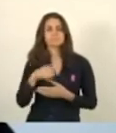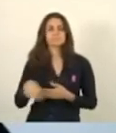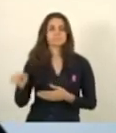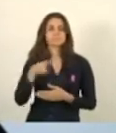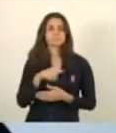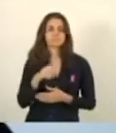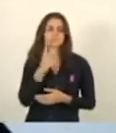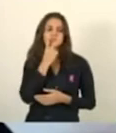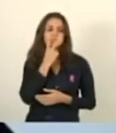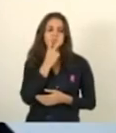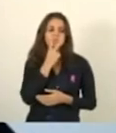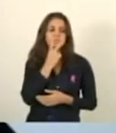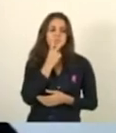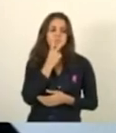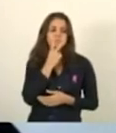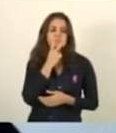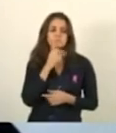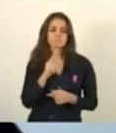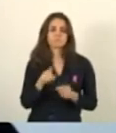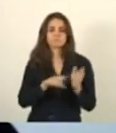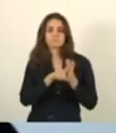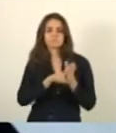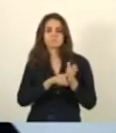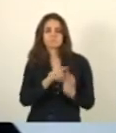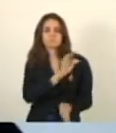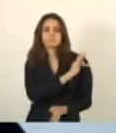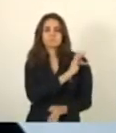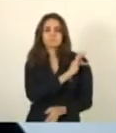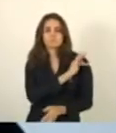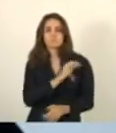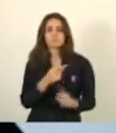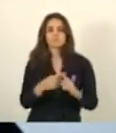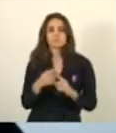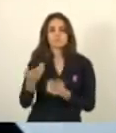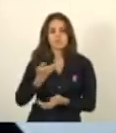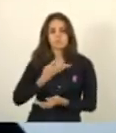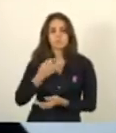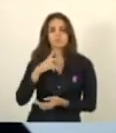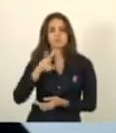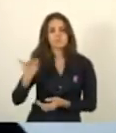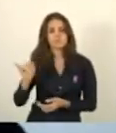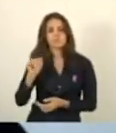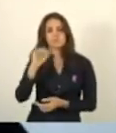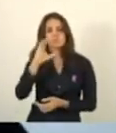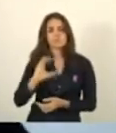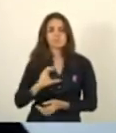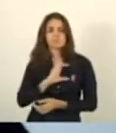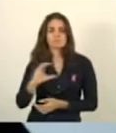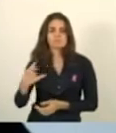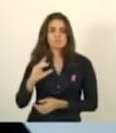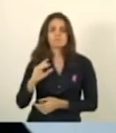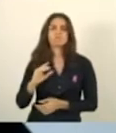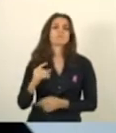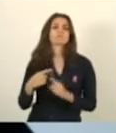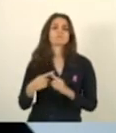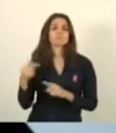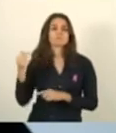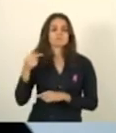são de Vitória, os auditores que são amigos do Isaías, e vai haver a missa de sétimo dia,